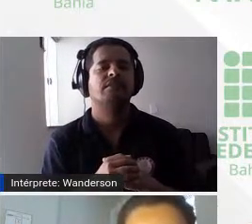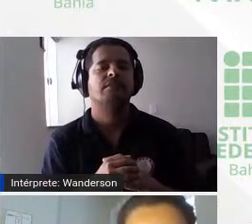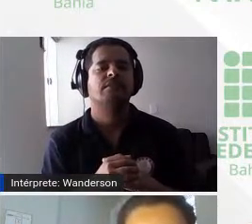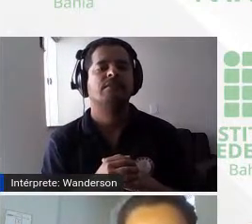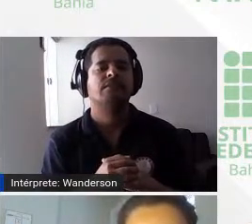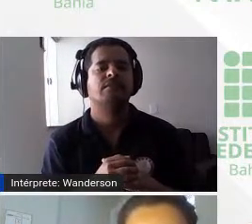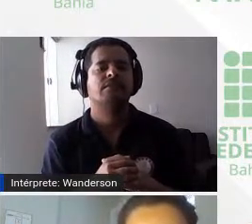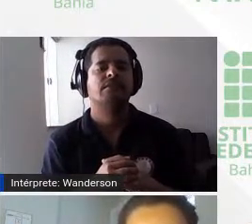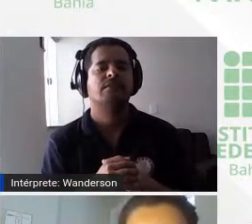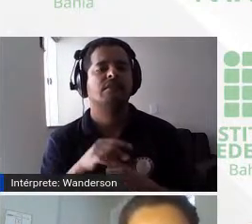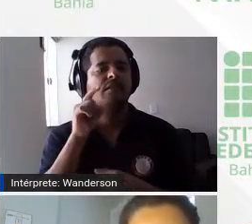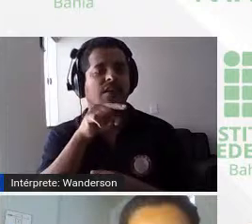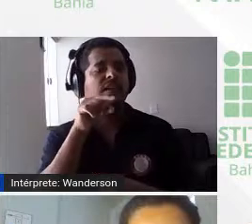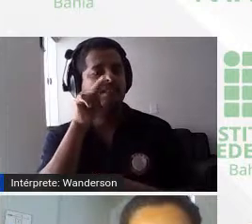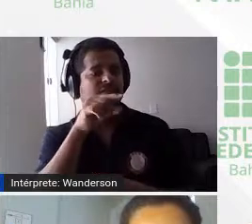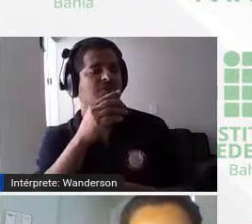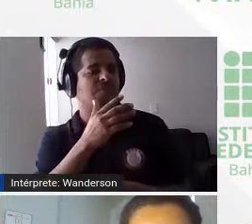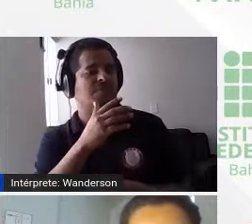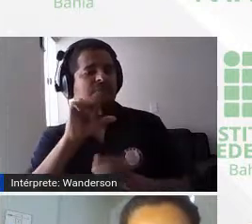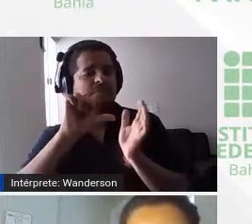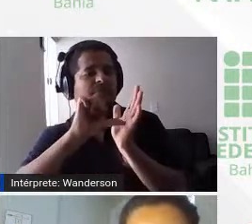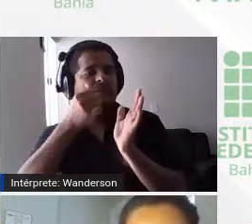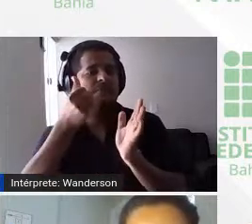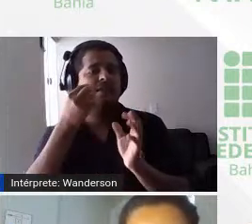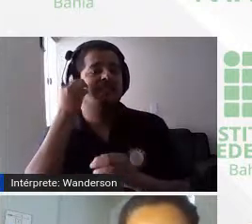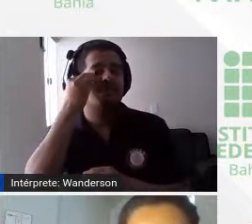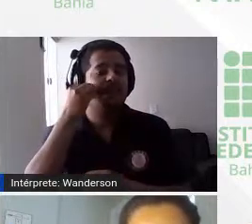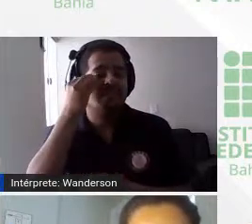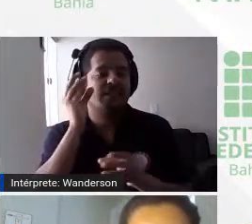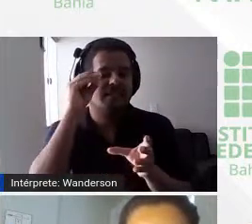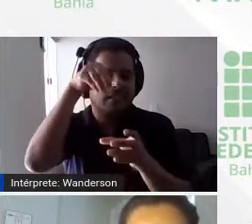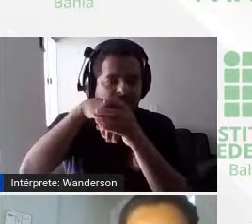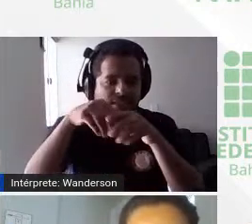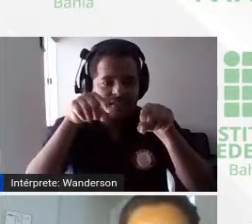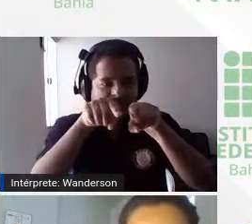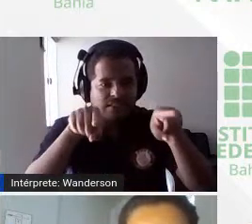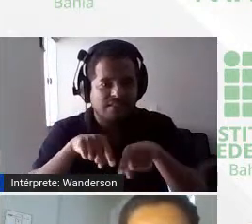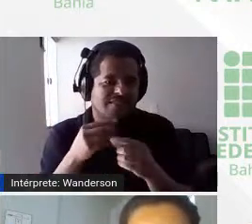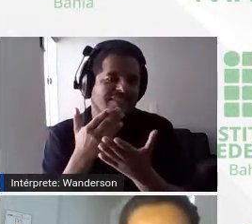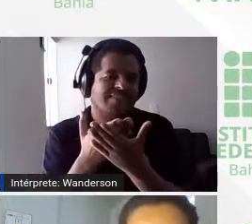Afinal, essa foi a minha primeira experiência em sala de aula, né, praticamente.